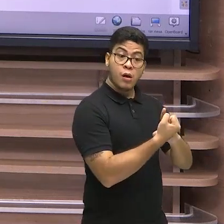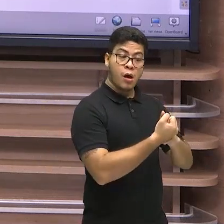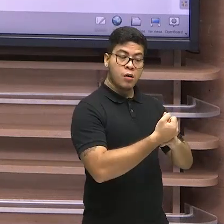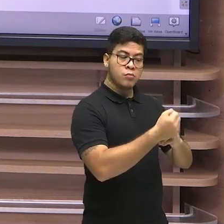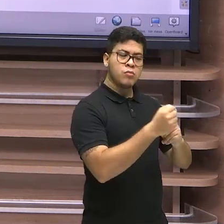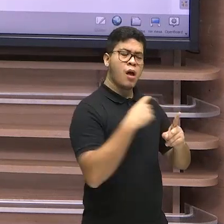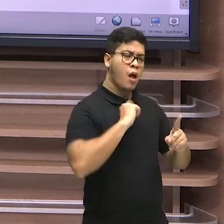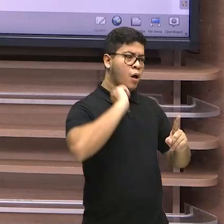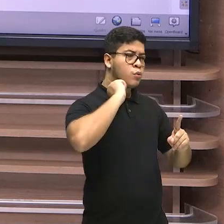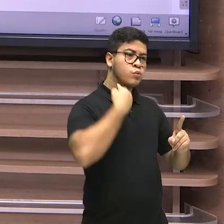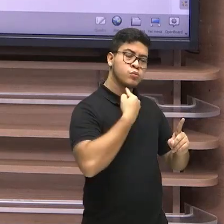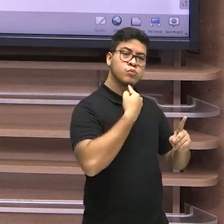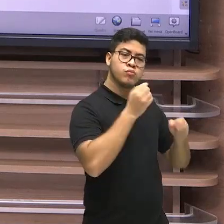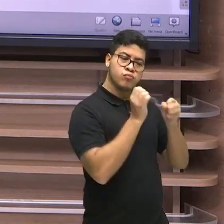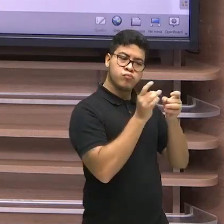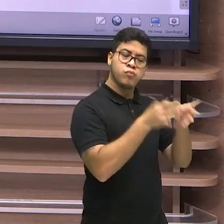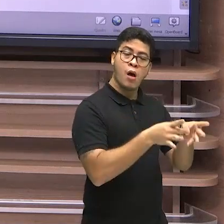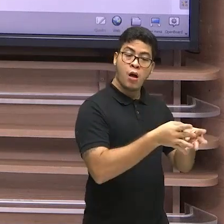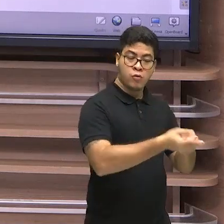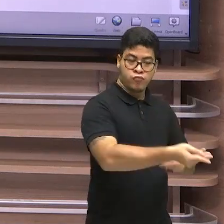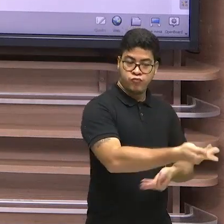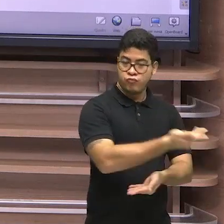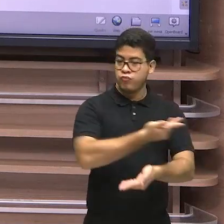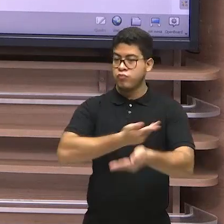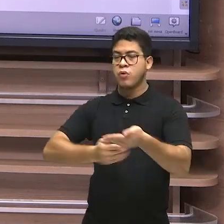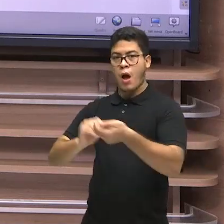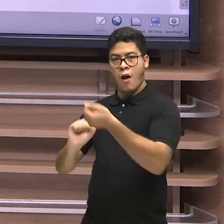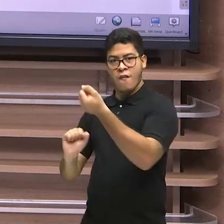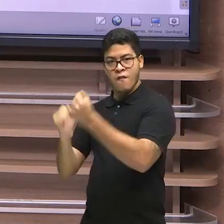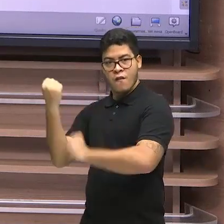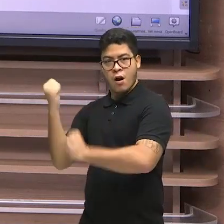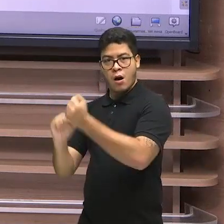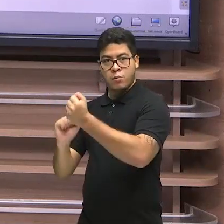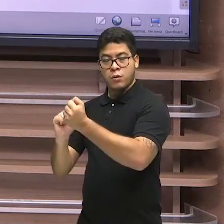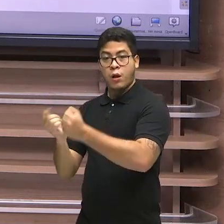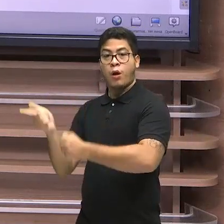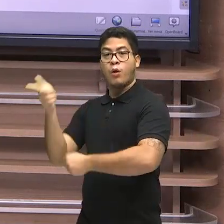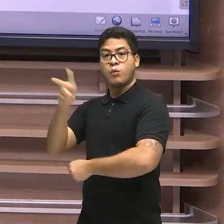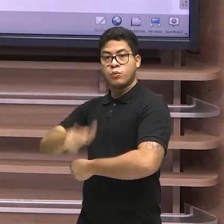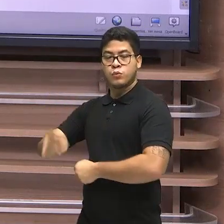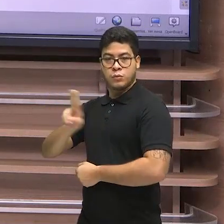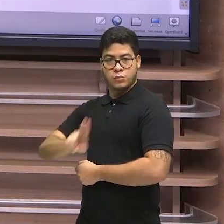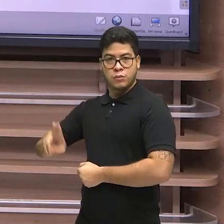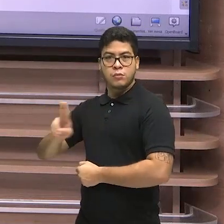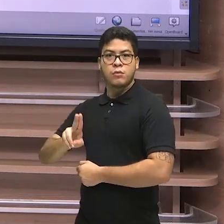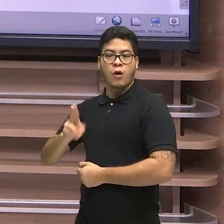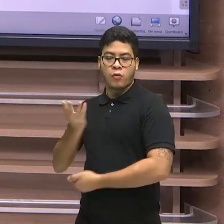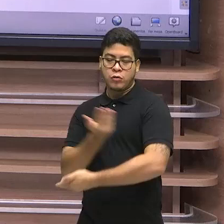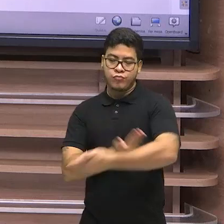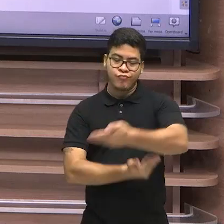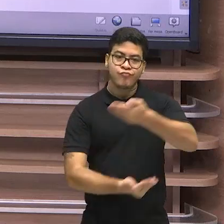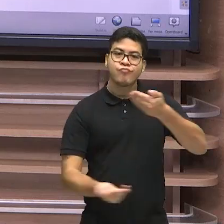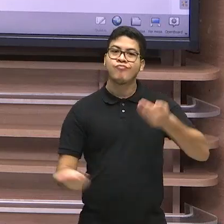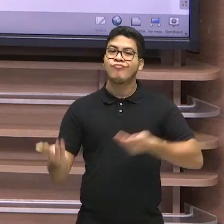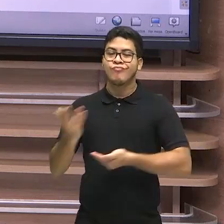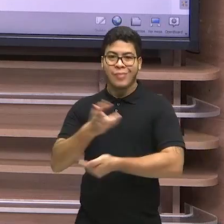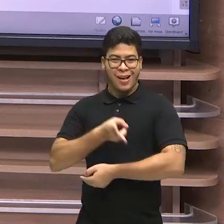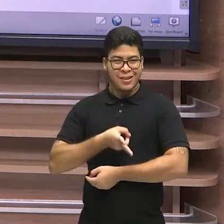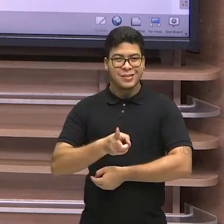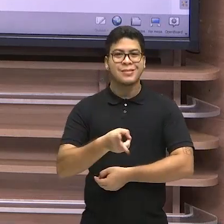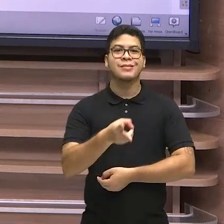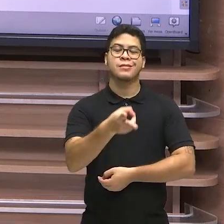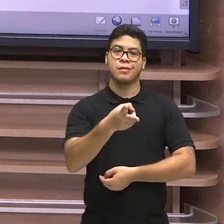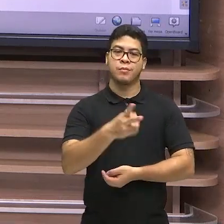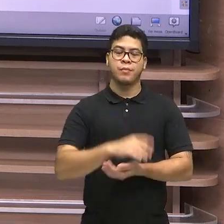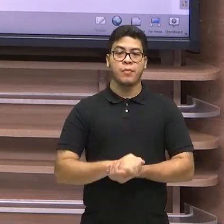de outra forma, né? Você vai pegar, por exemplo, uma embalagem de PET. Se você não colocar